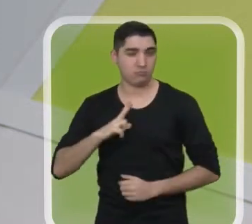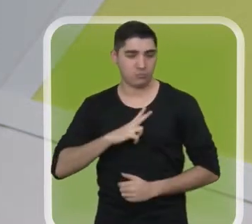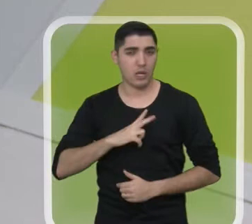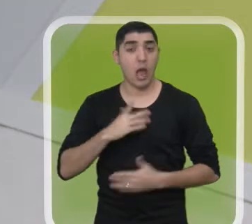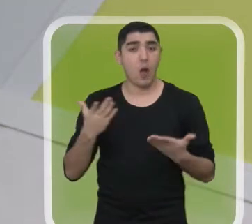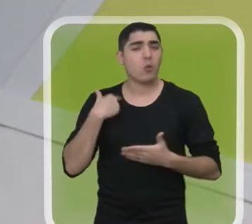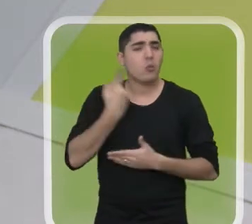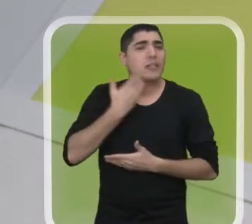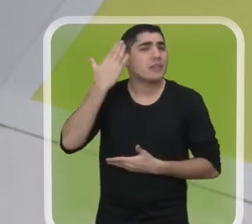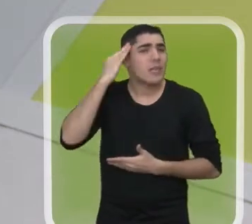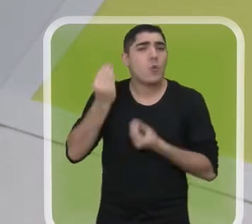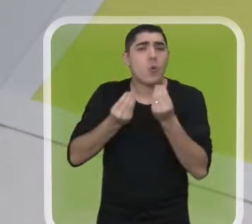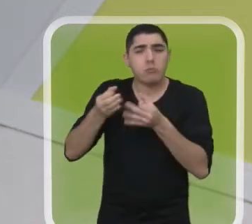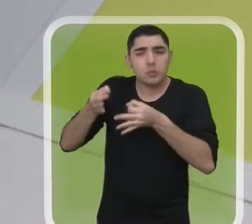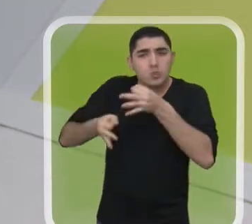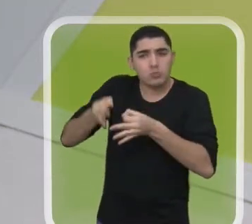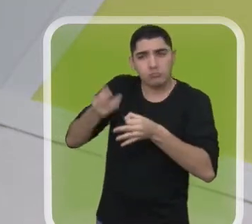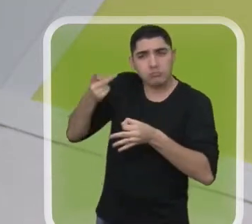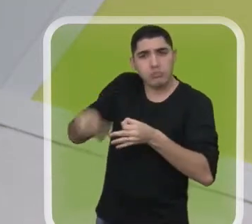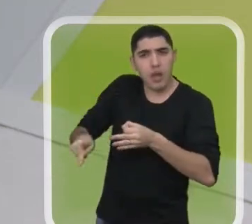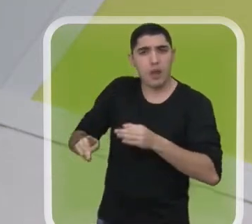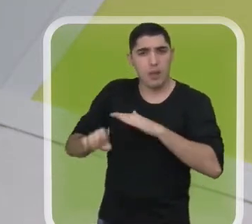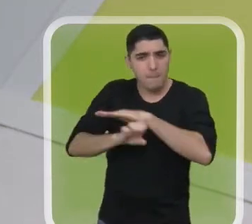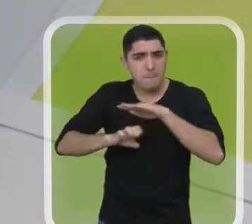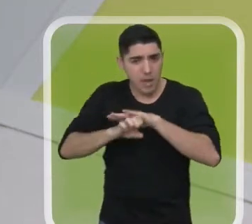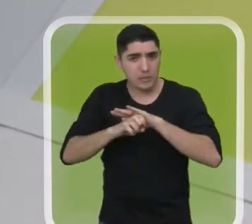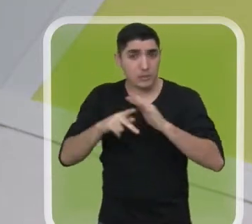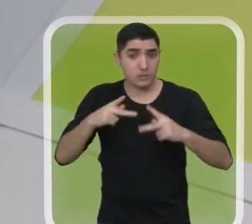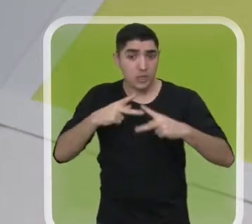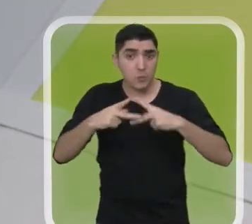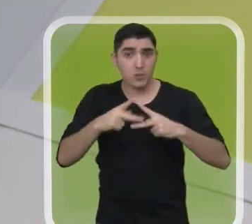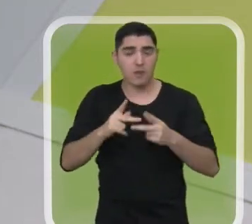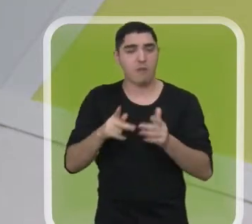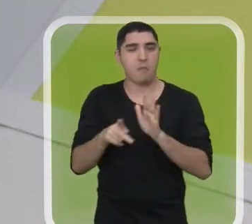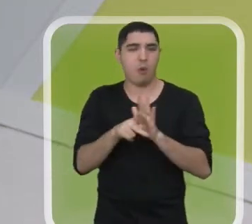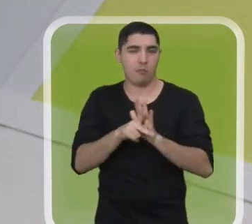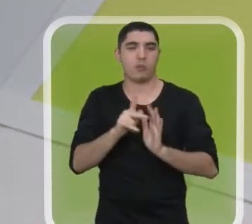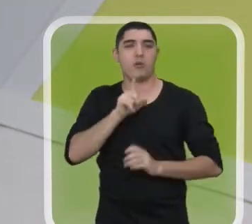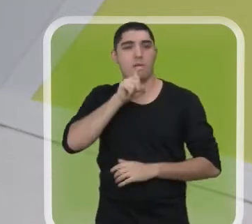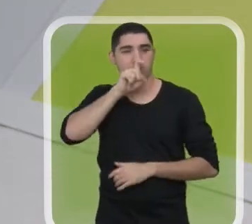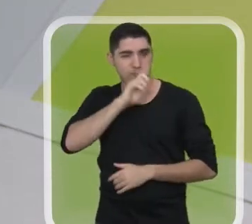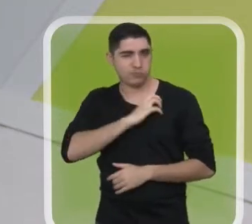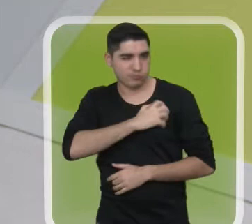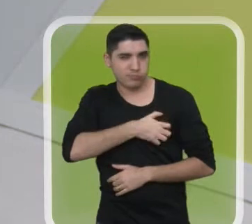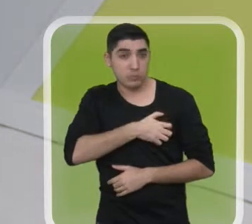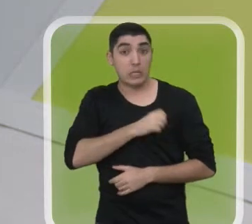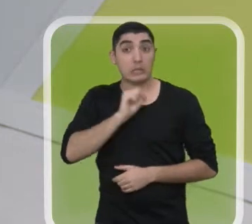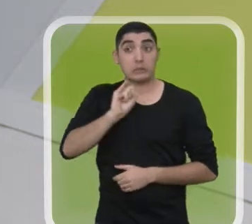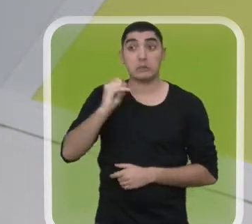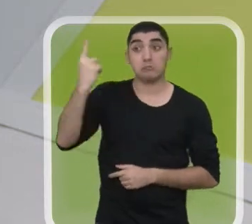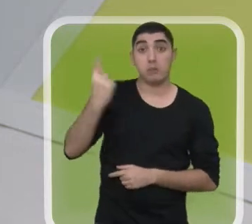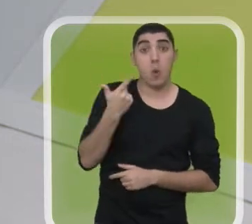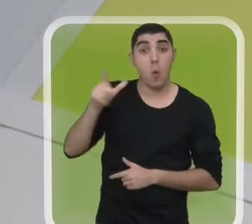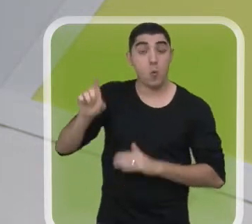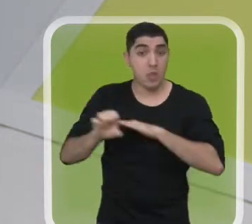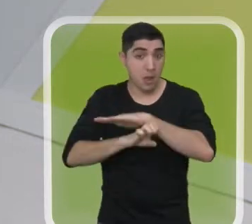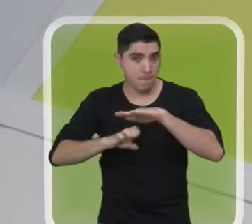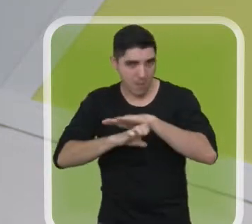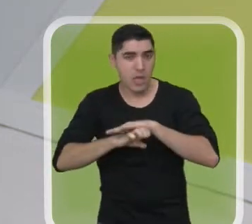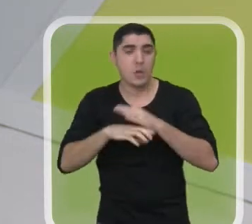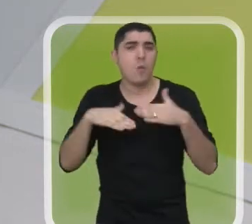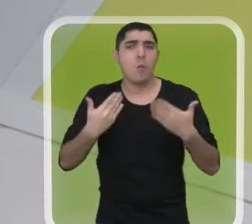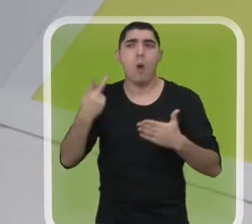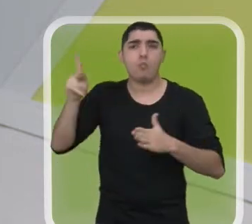vai funcionar o futebol empresa no São José, caso apareça de fato um investidor. Quais os deveres,